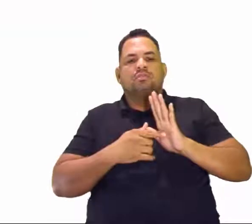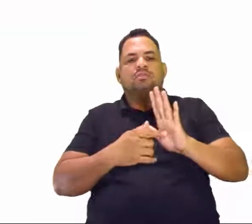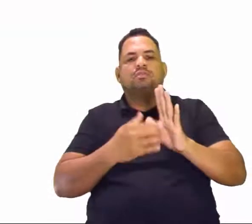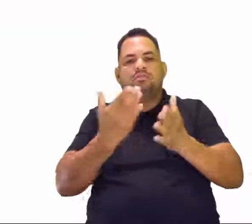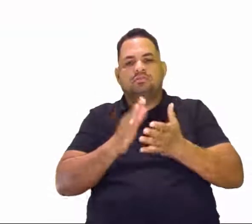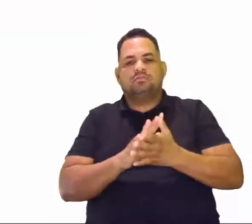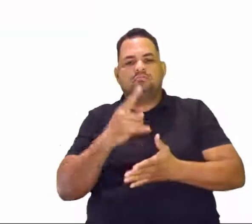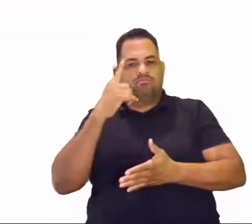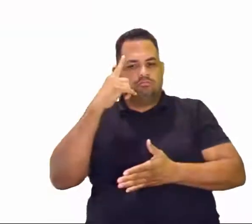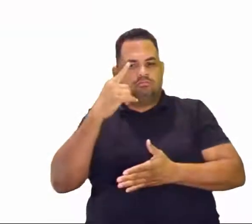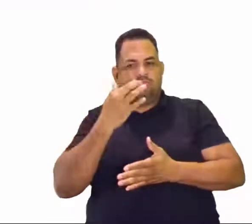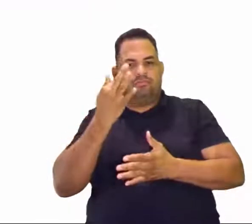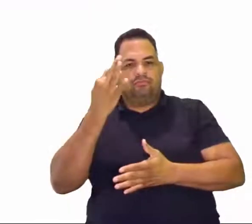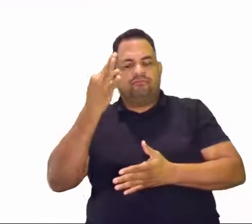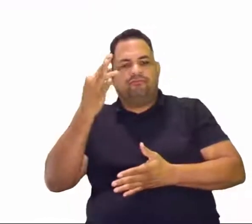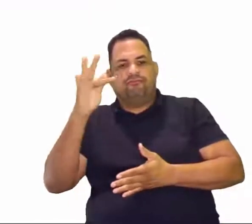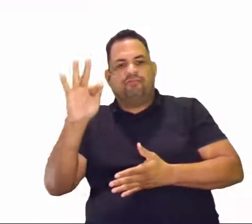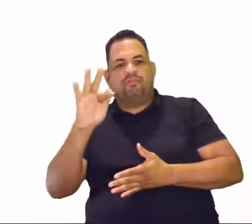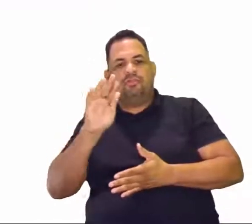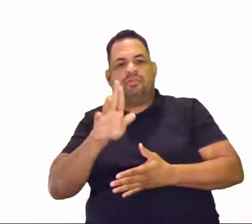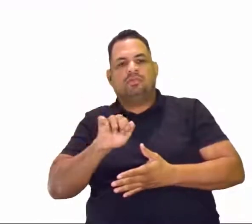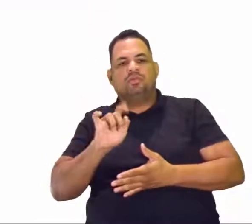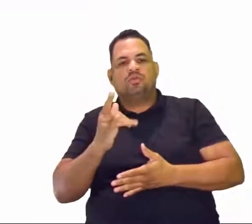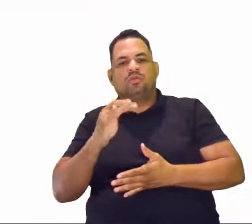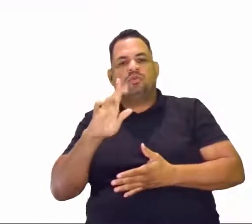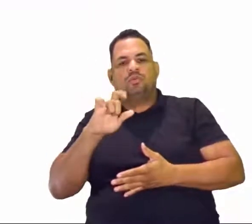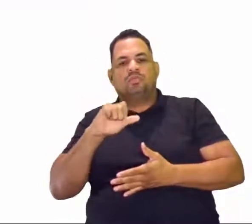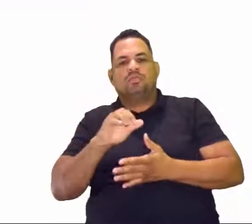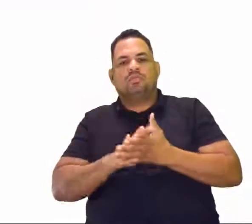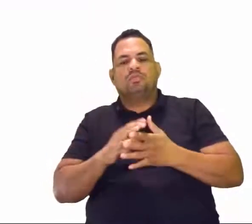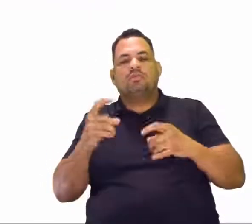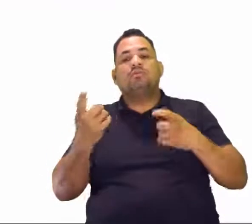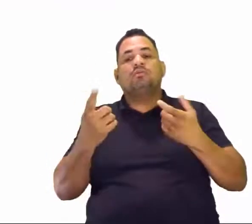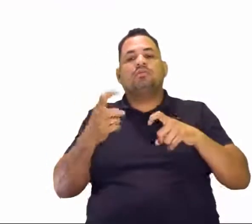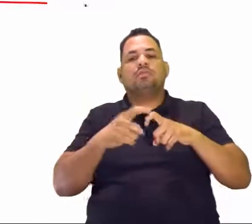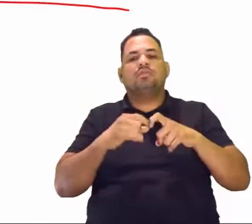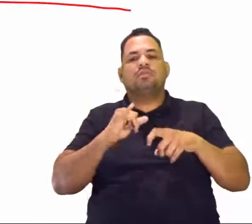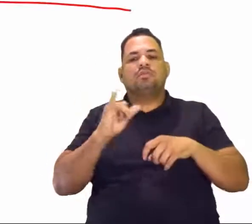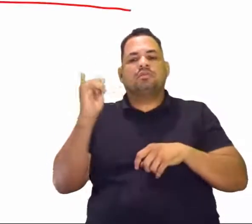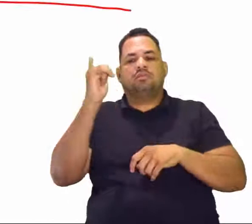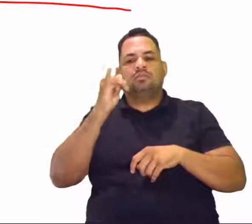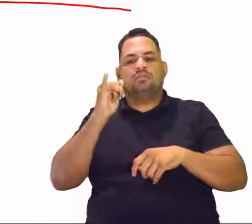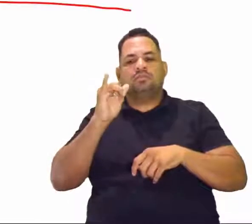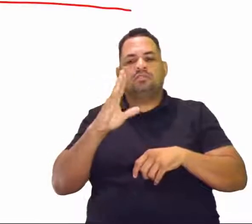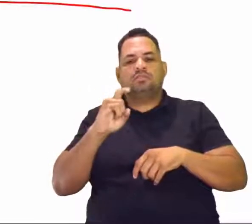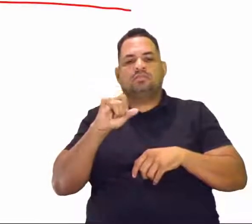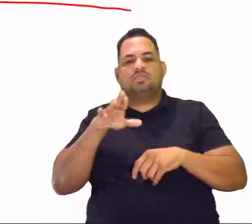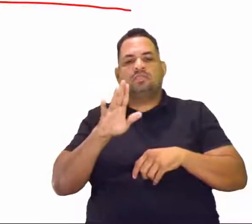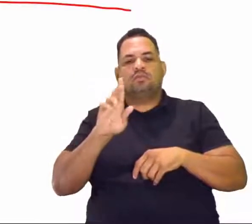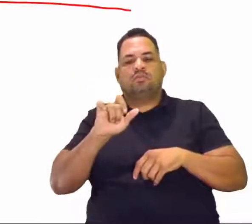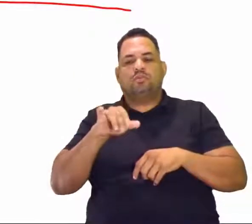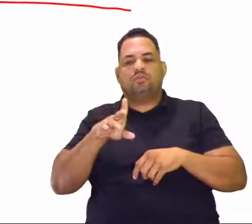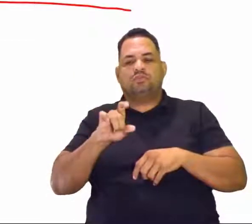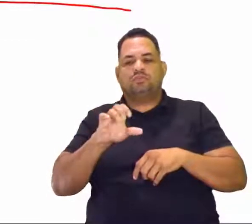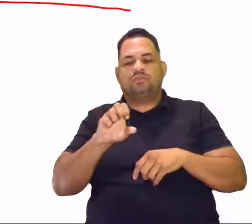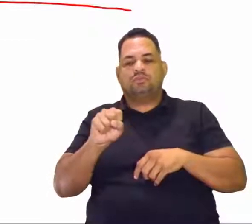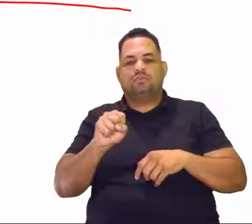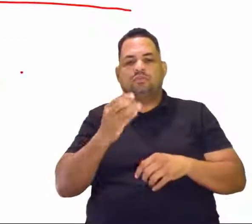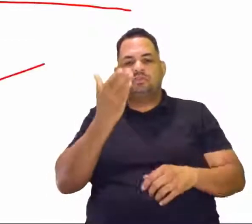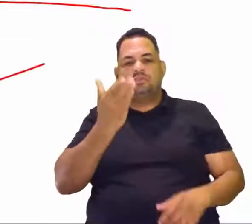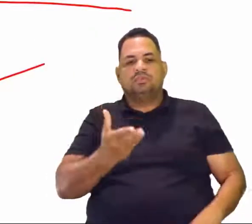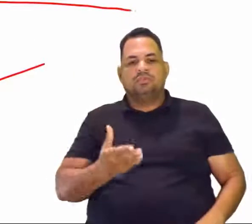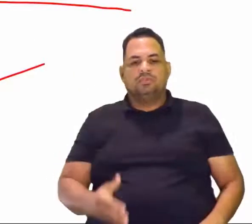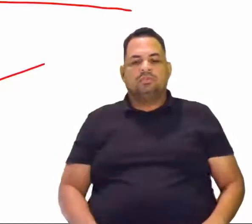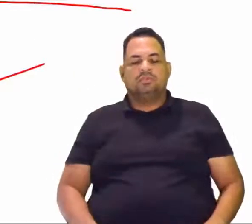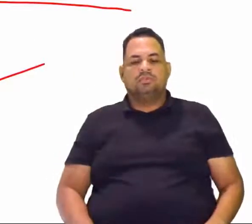representantes da salinha o pensamento francês Arthur de gobineau né e o médico italiano césare Lombroso esse aqui